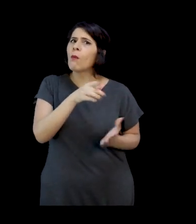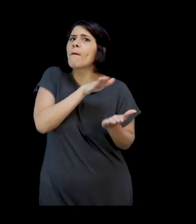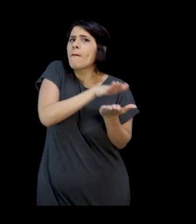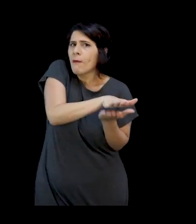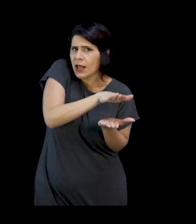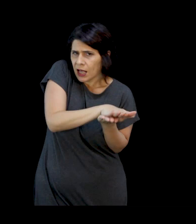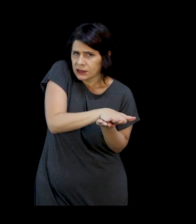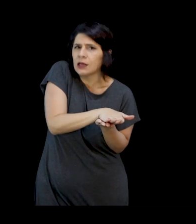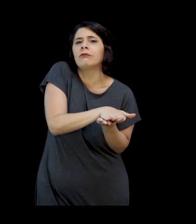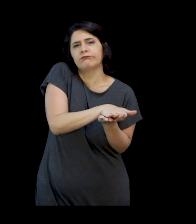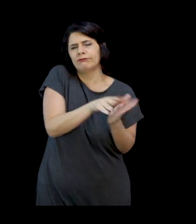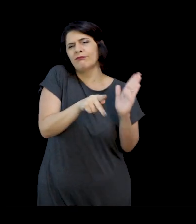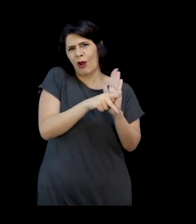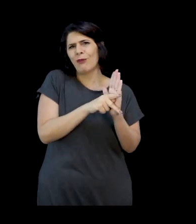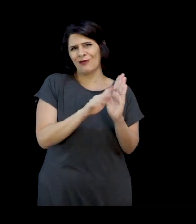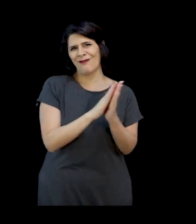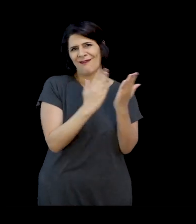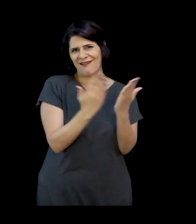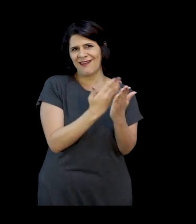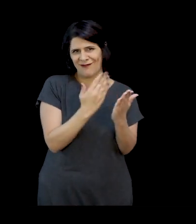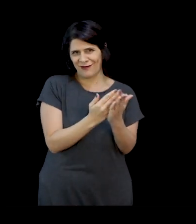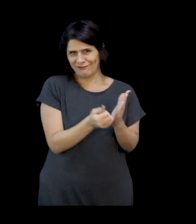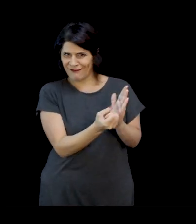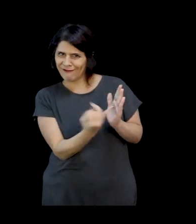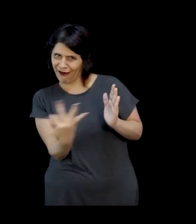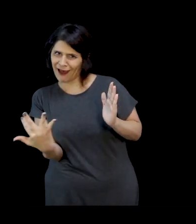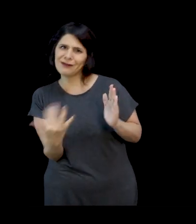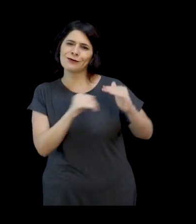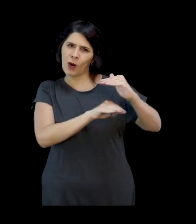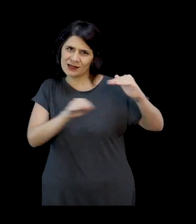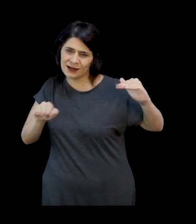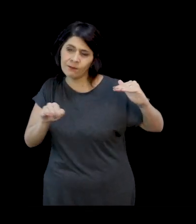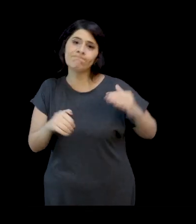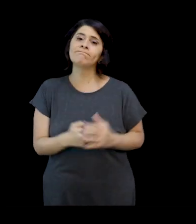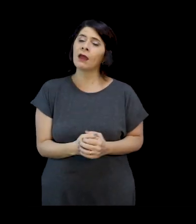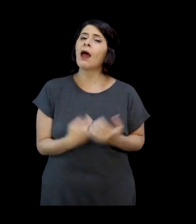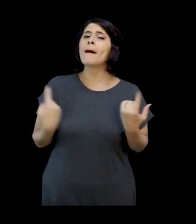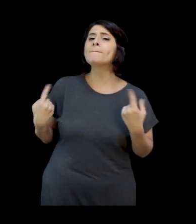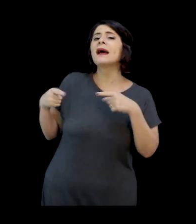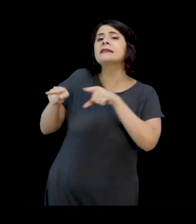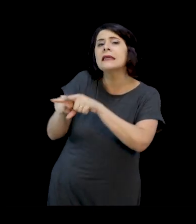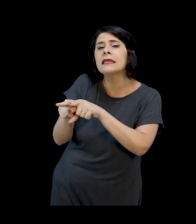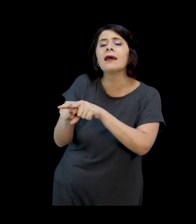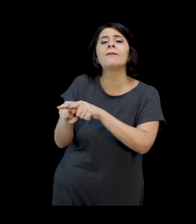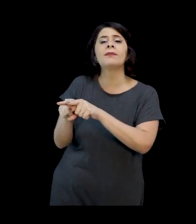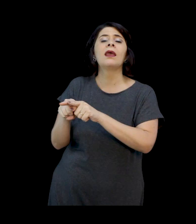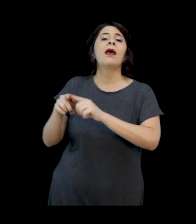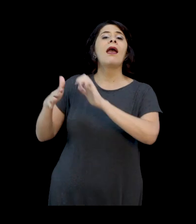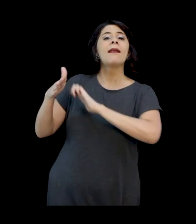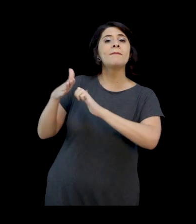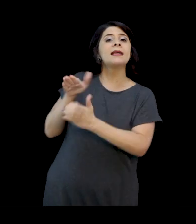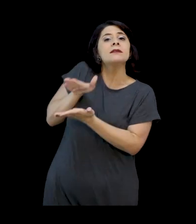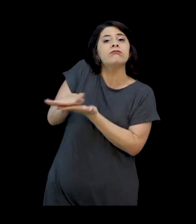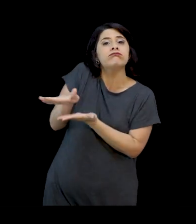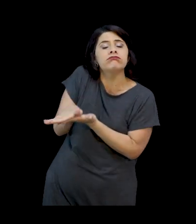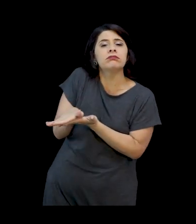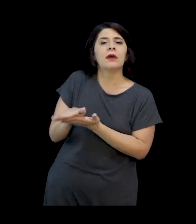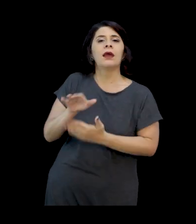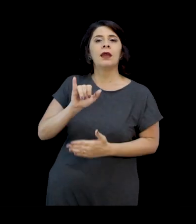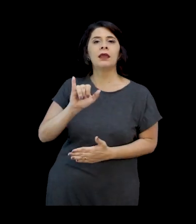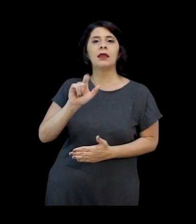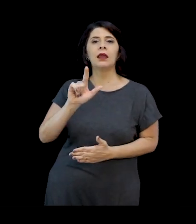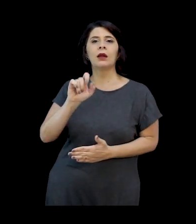da coleção de livros do Observatório, que conta com a parceria da editora